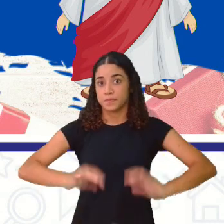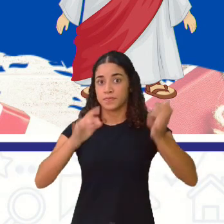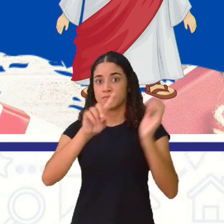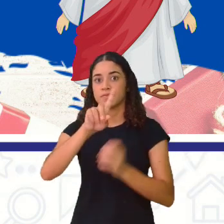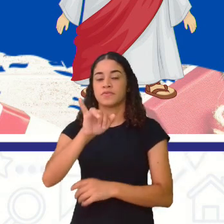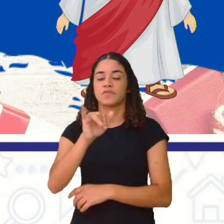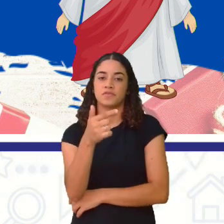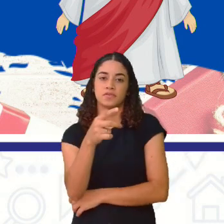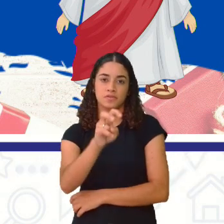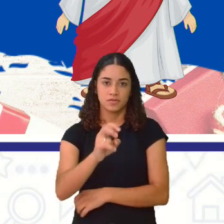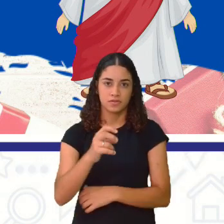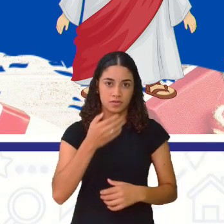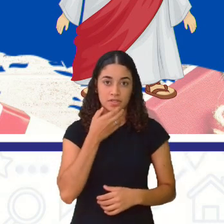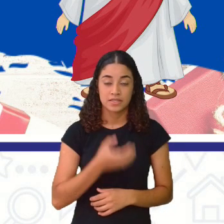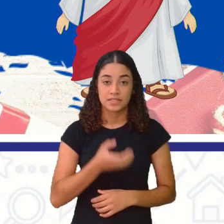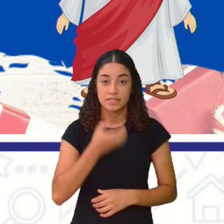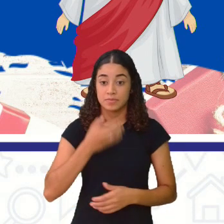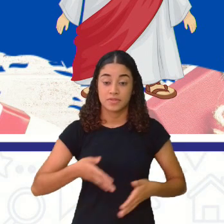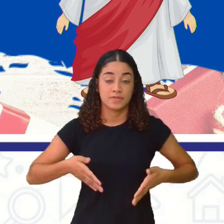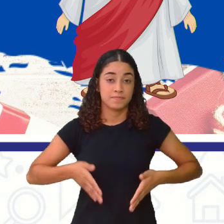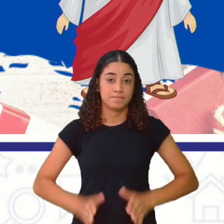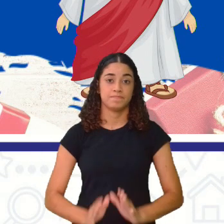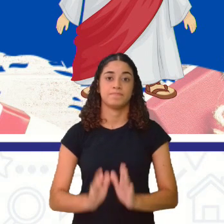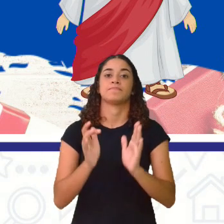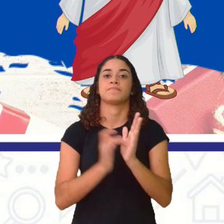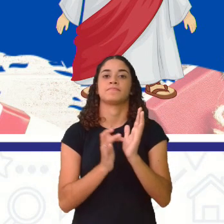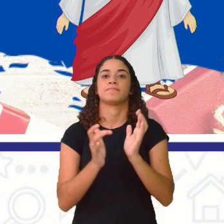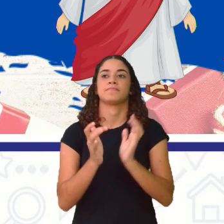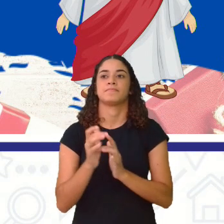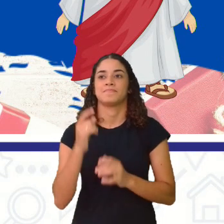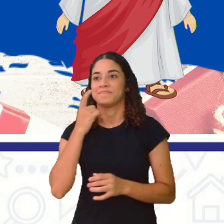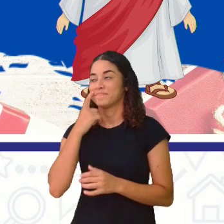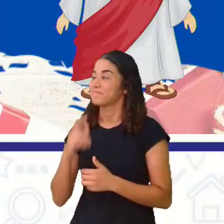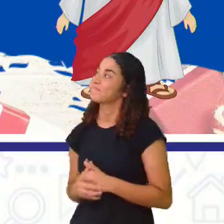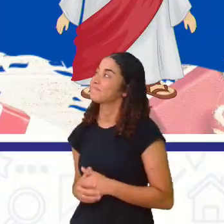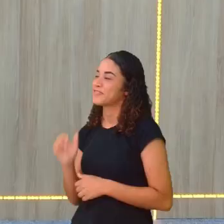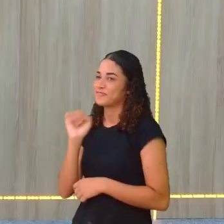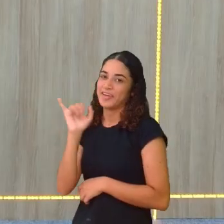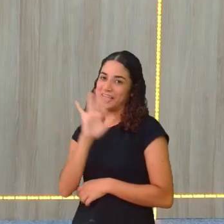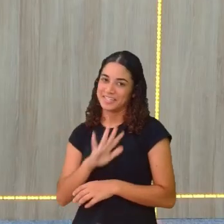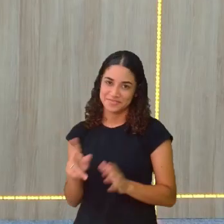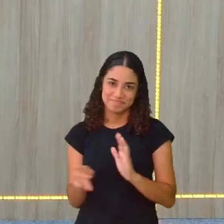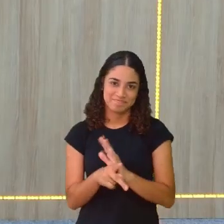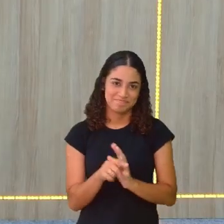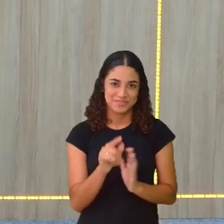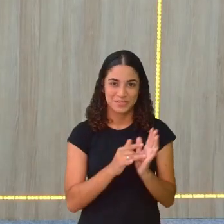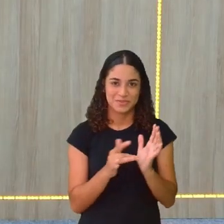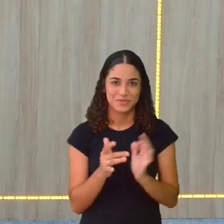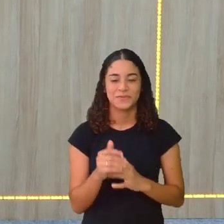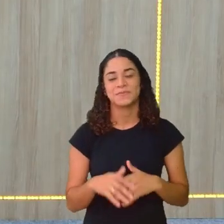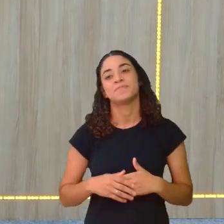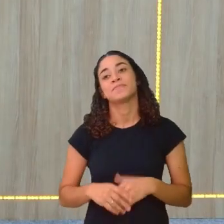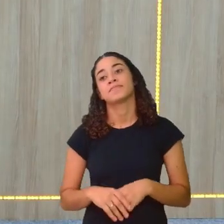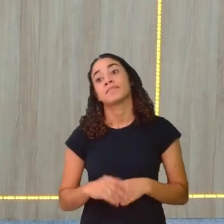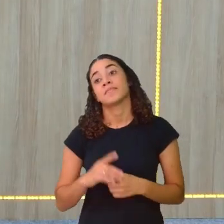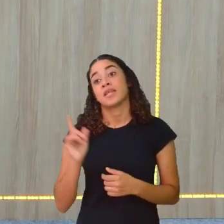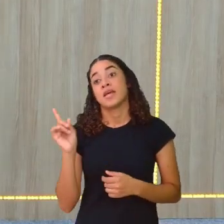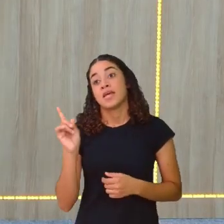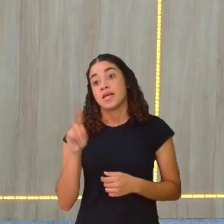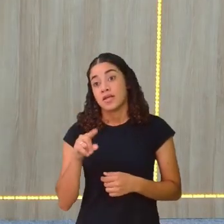o nascimento de Jesus de Nazaré. Aqui ó, a figurinha do Jesus. Embora seja um